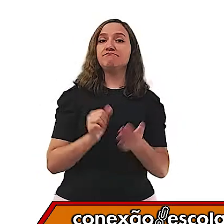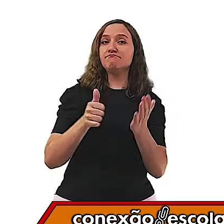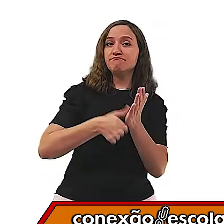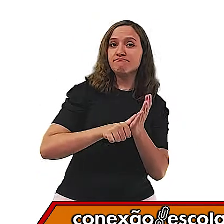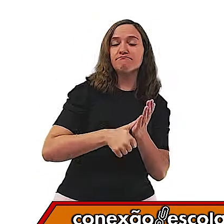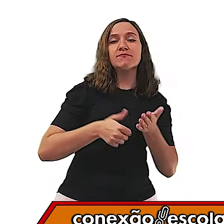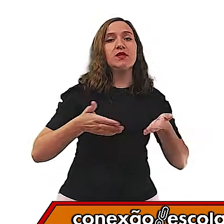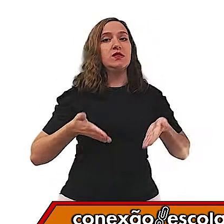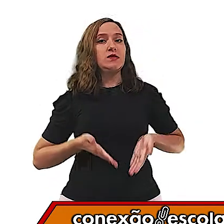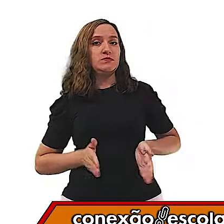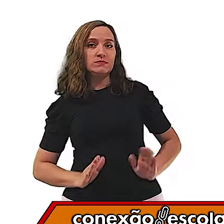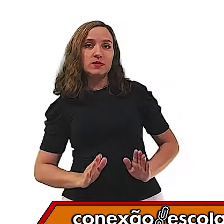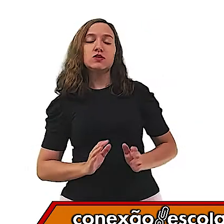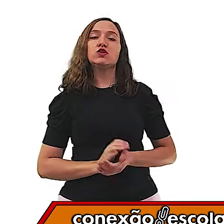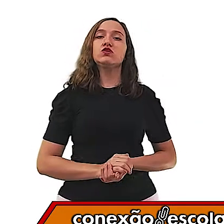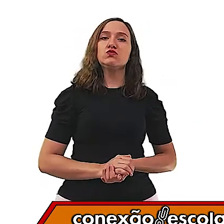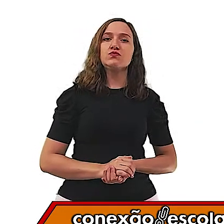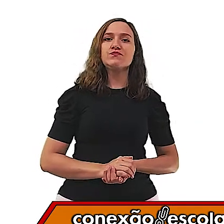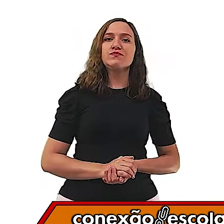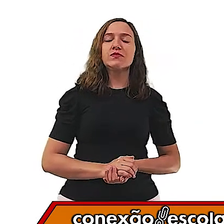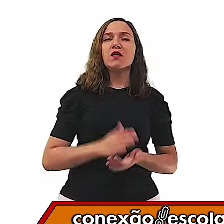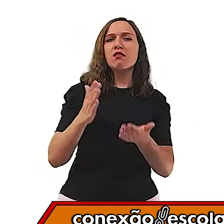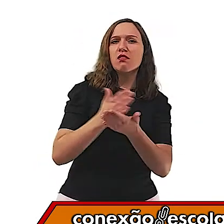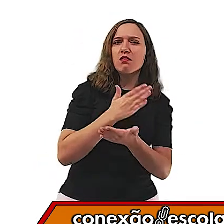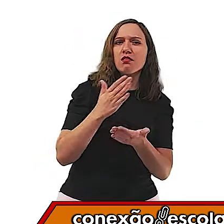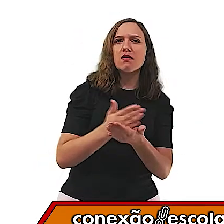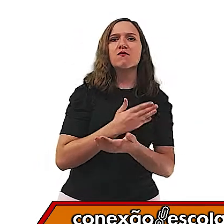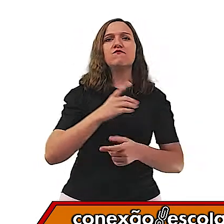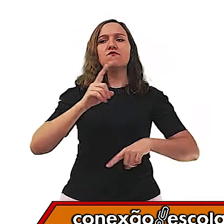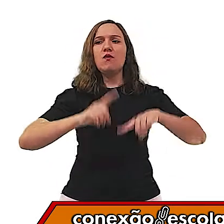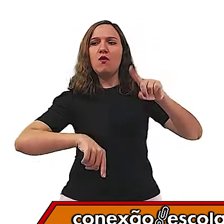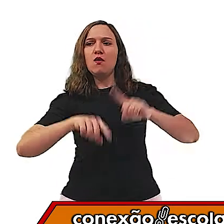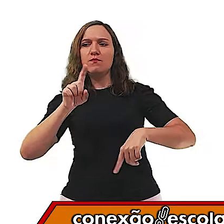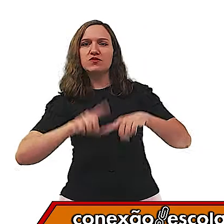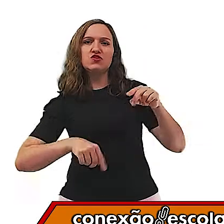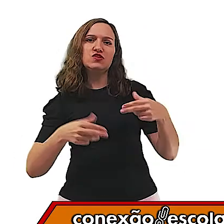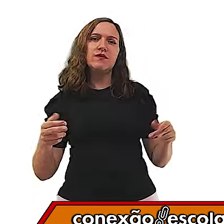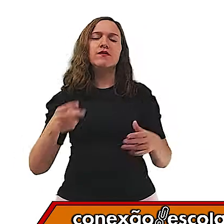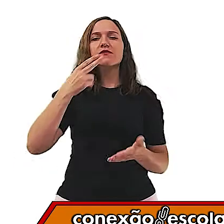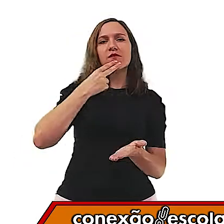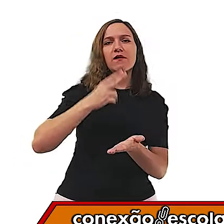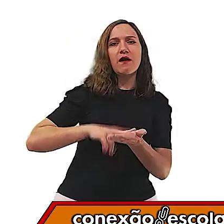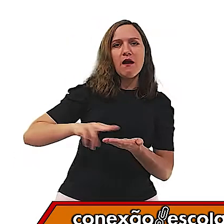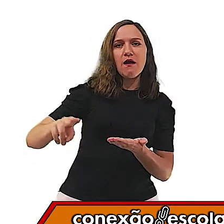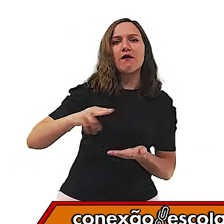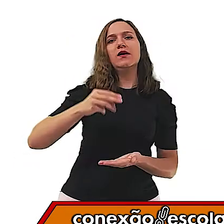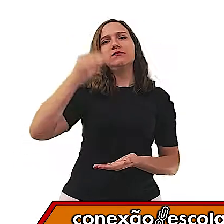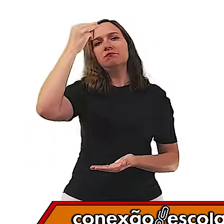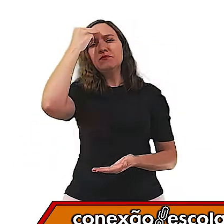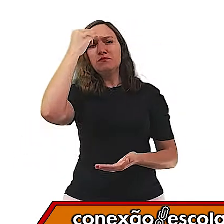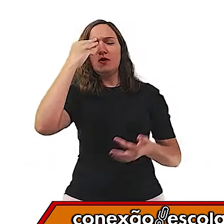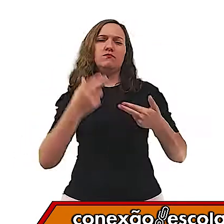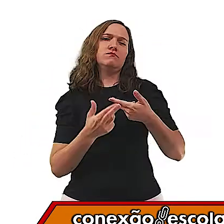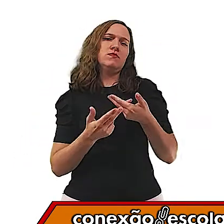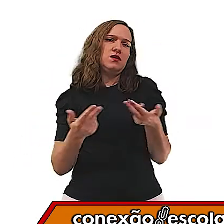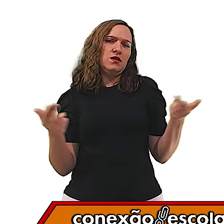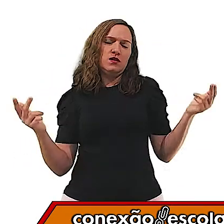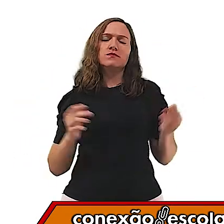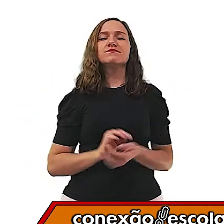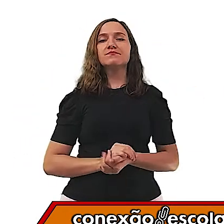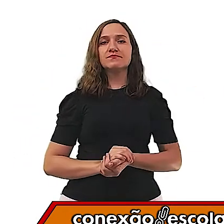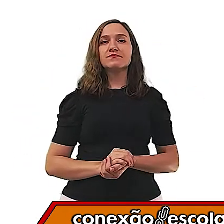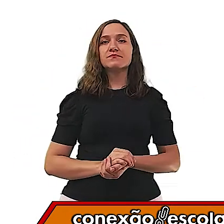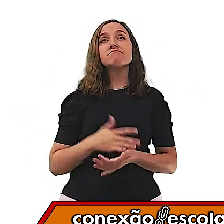livros, objetos, memórias. Então, minha mãe esses dias, tia Isabela, me mostrou